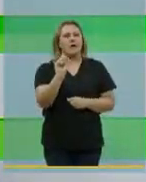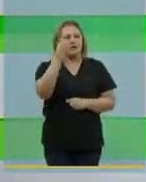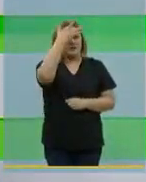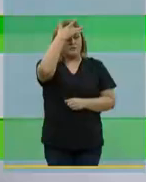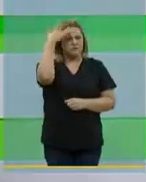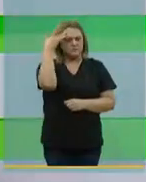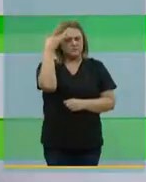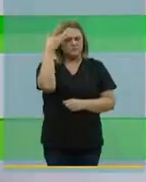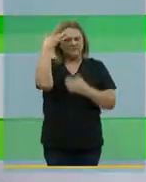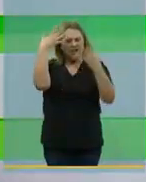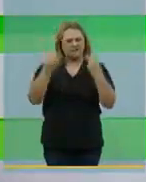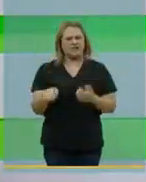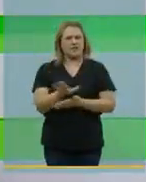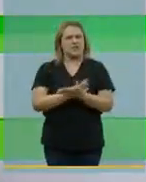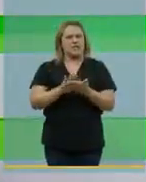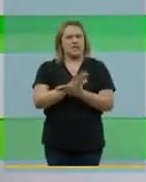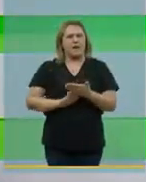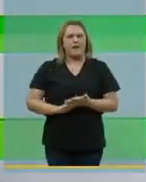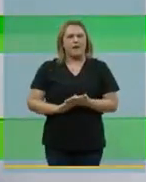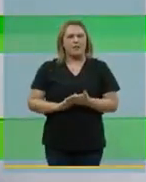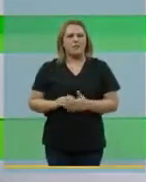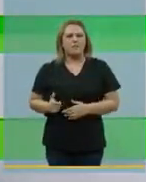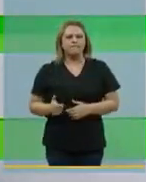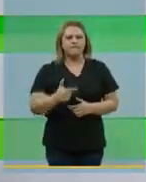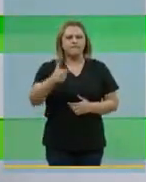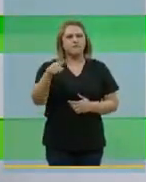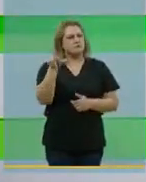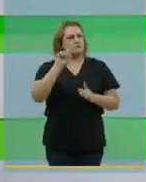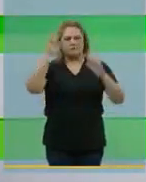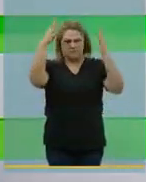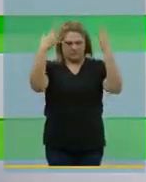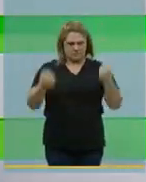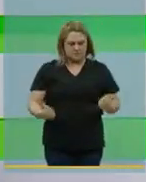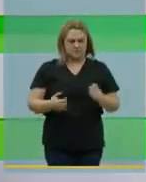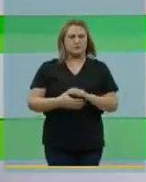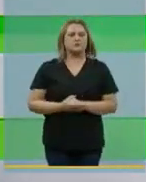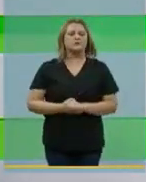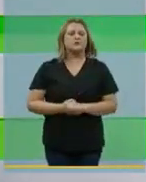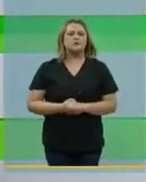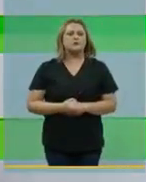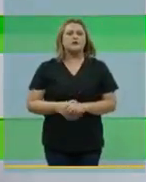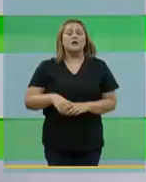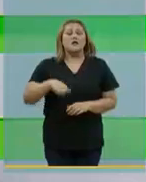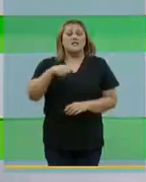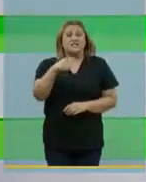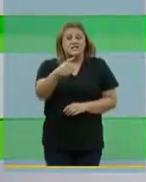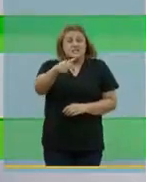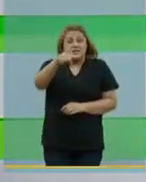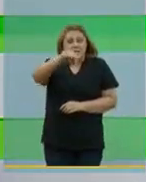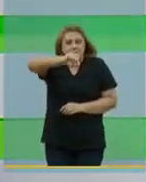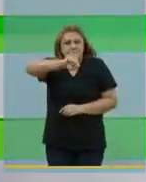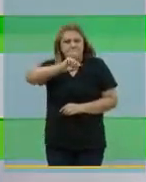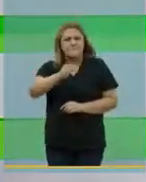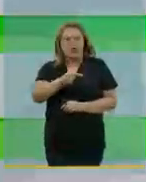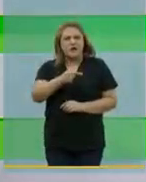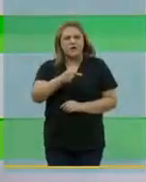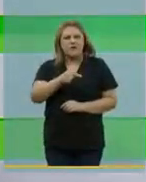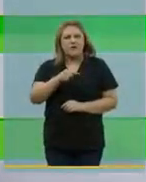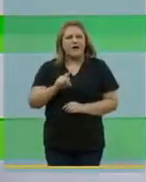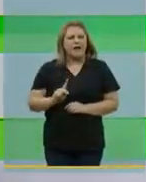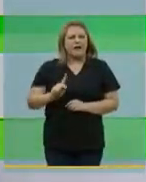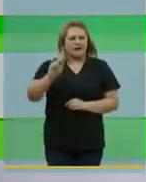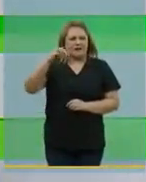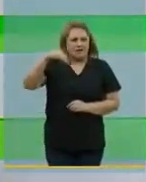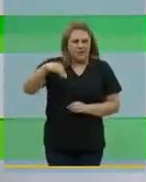zero contra o crime começamos pela faixa de fronteira 17 mil quilômetros de fronteira aberta